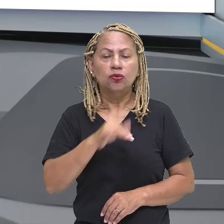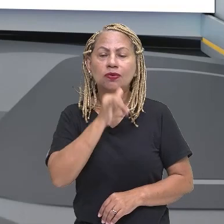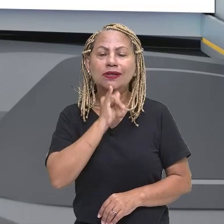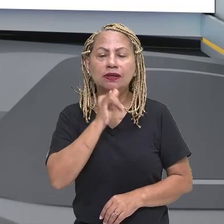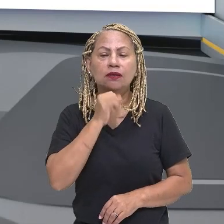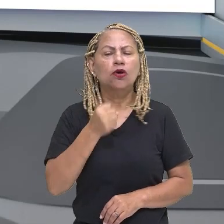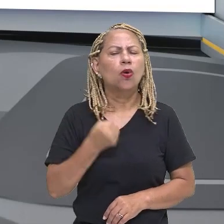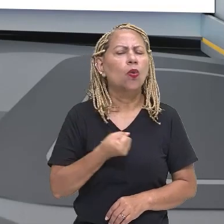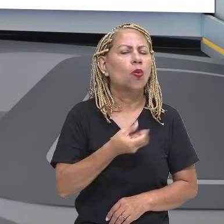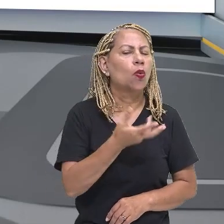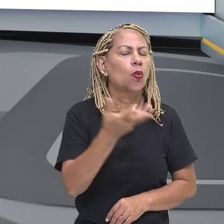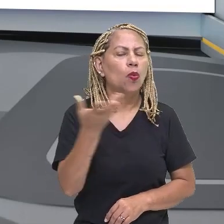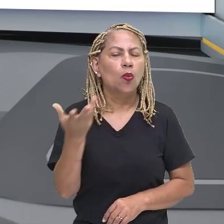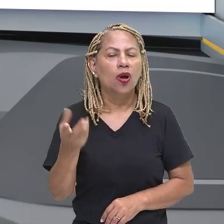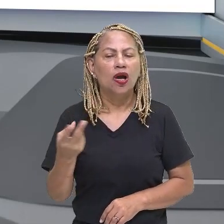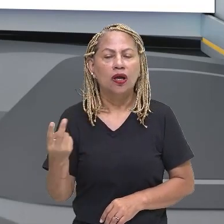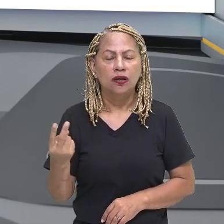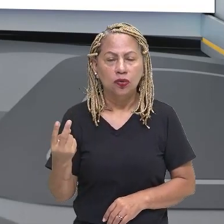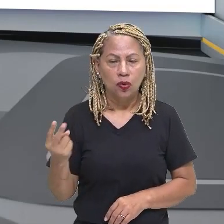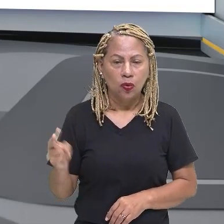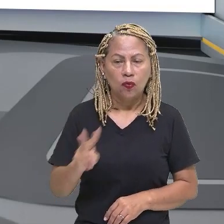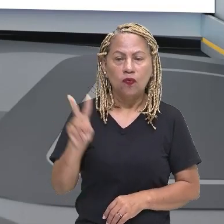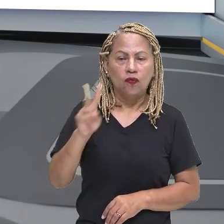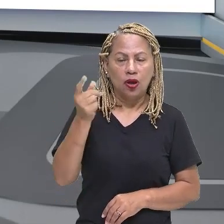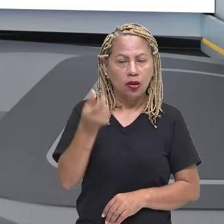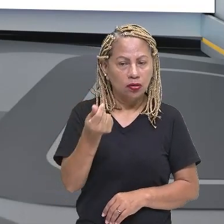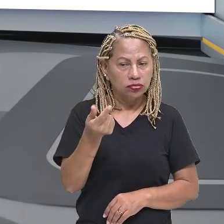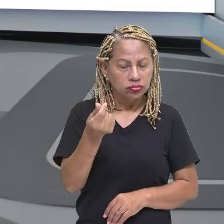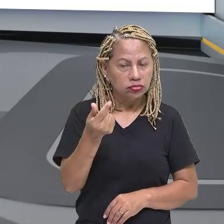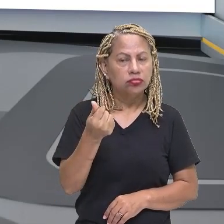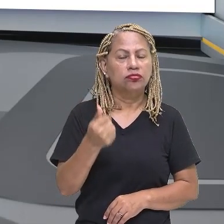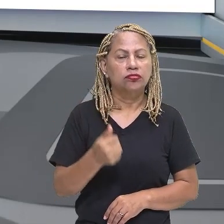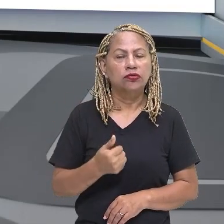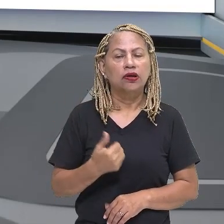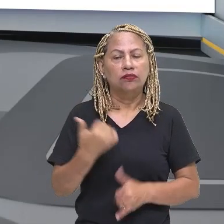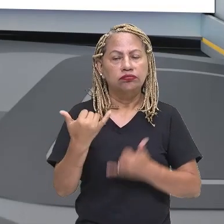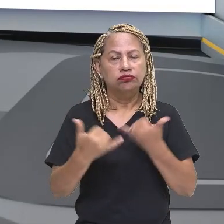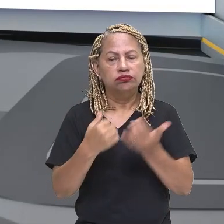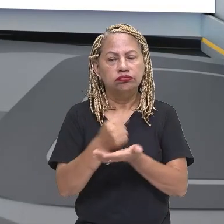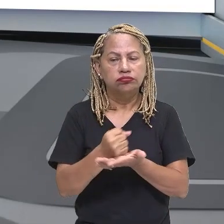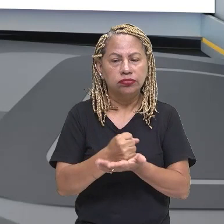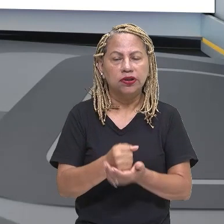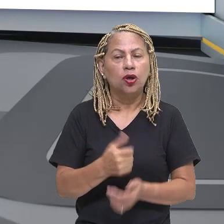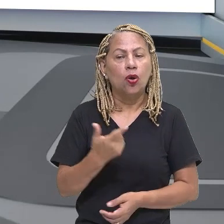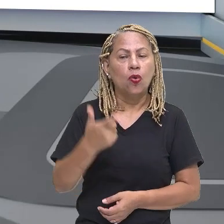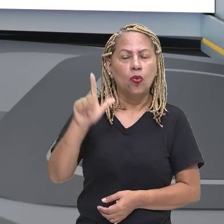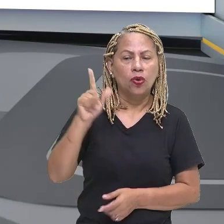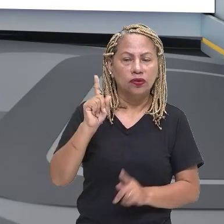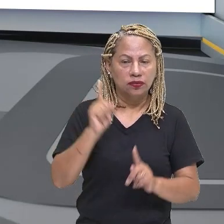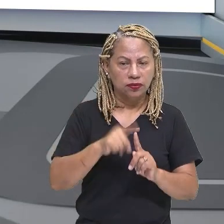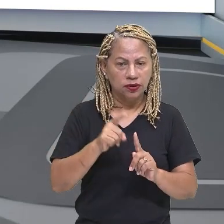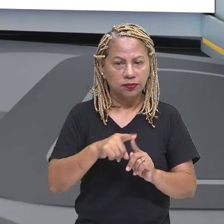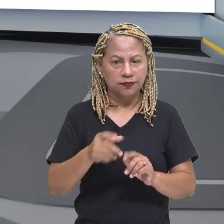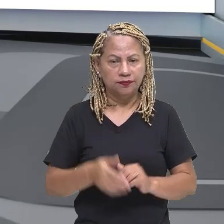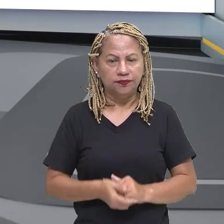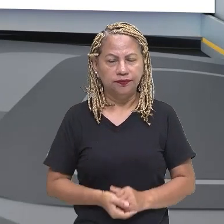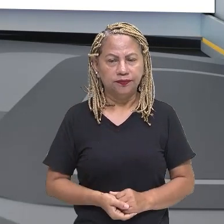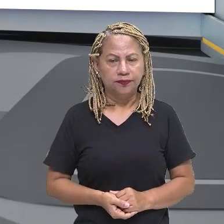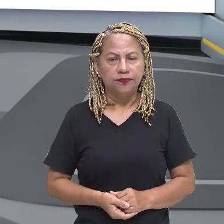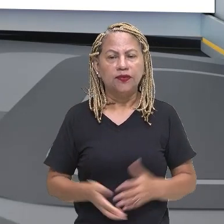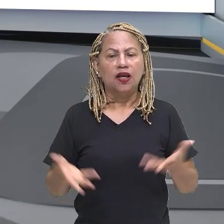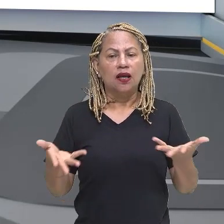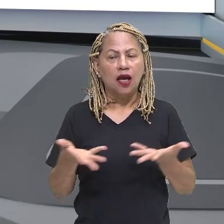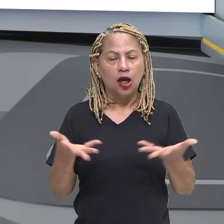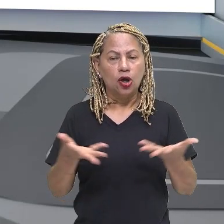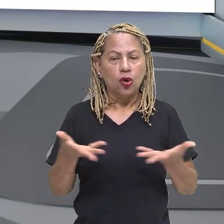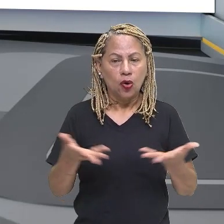quanto é explorado esse tipo de jogo. Vamos para uma outra modalidade, a versão eletrônica do RPG,